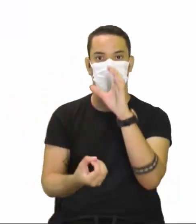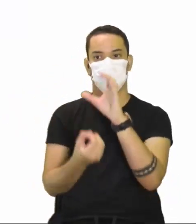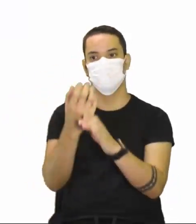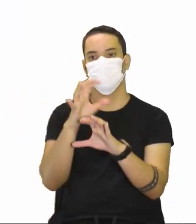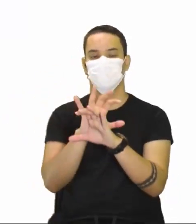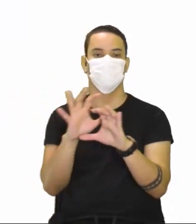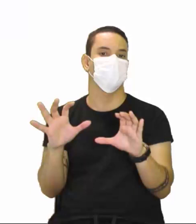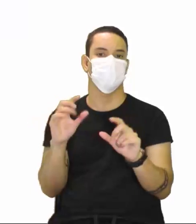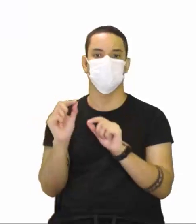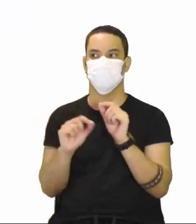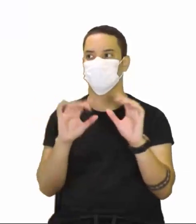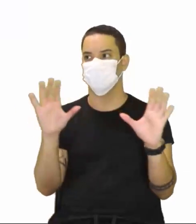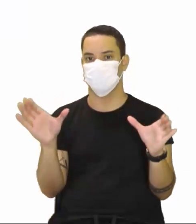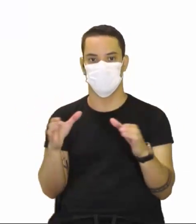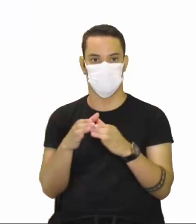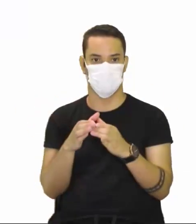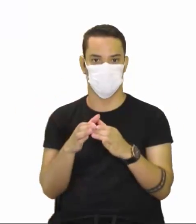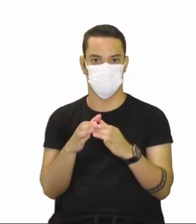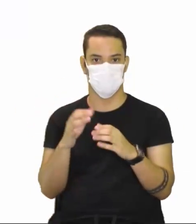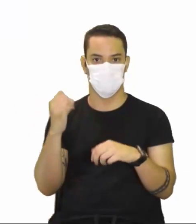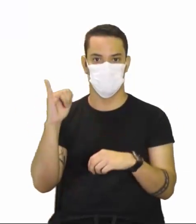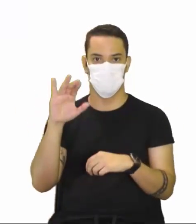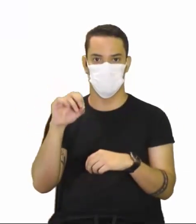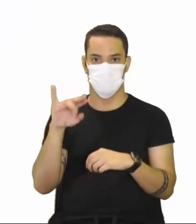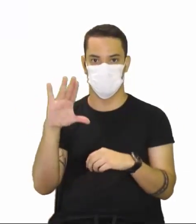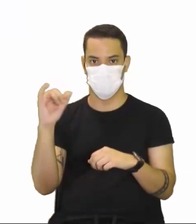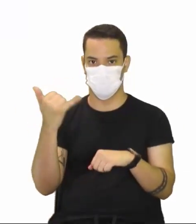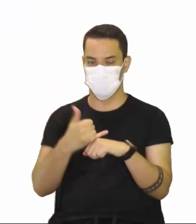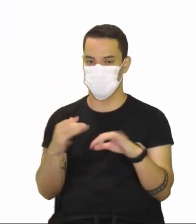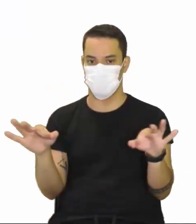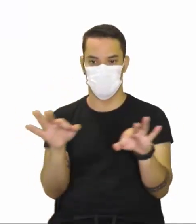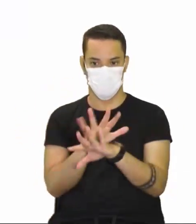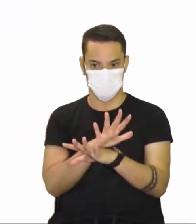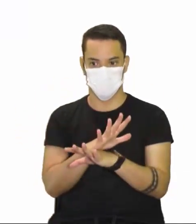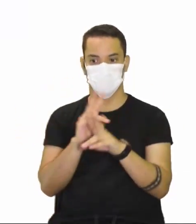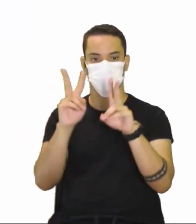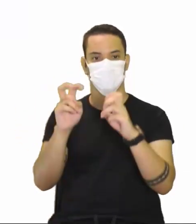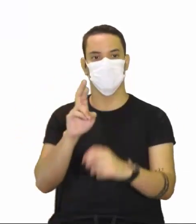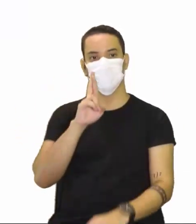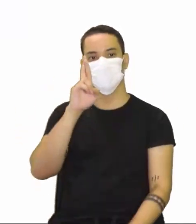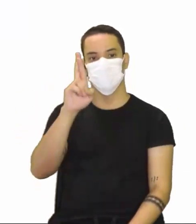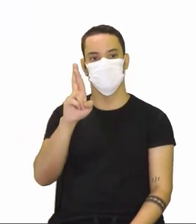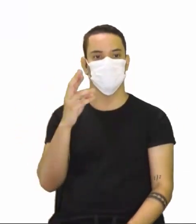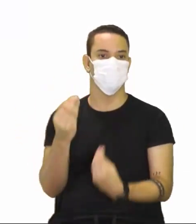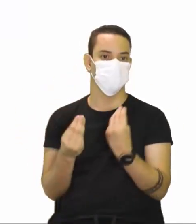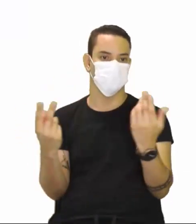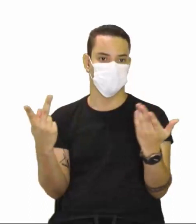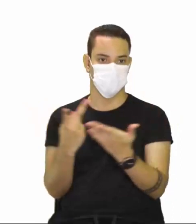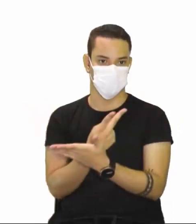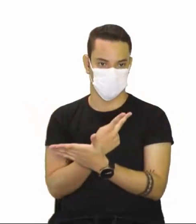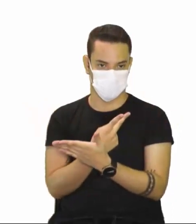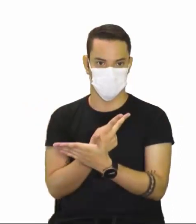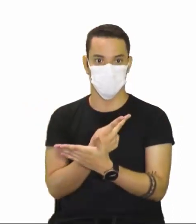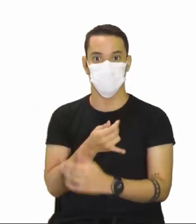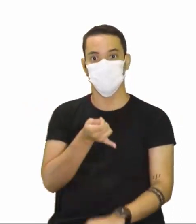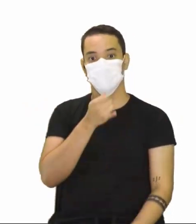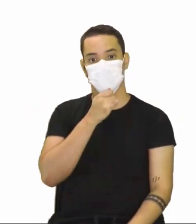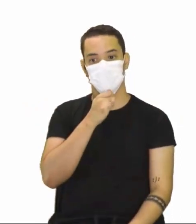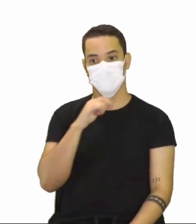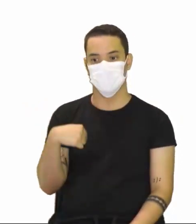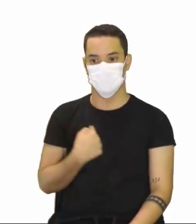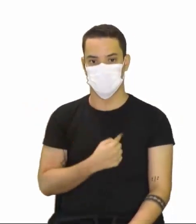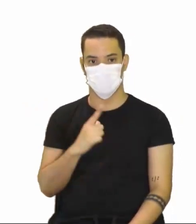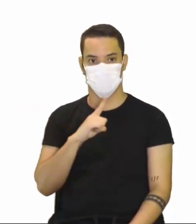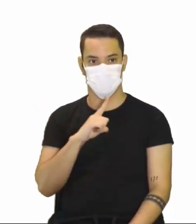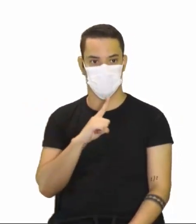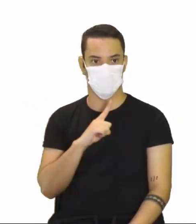formaremos, assim, um composto iônico. Com relação à representação das ligações iônicas, por exemplo, nós